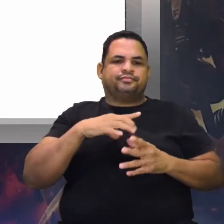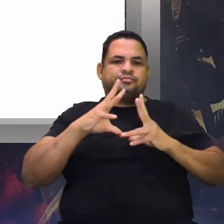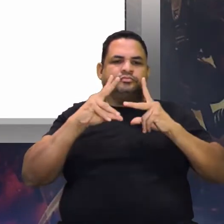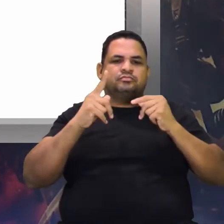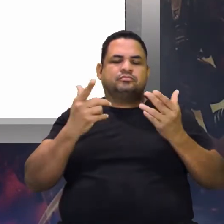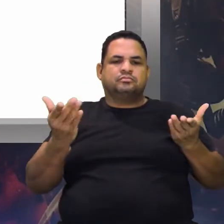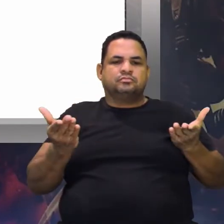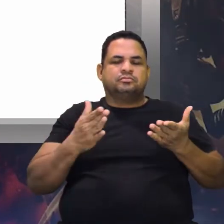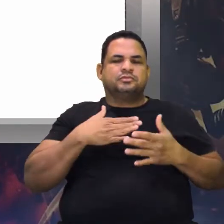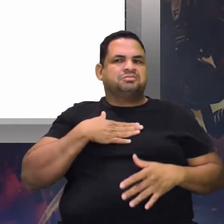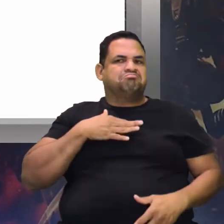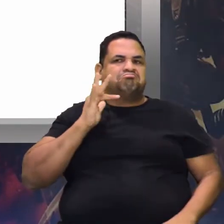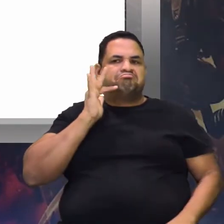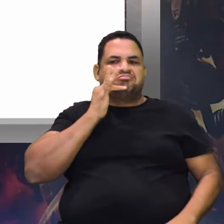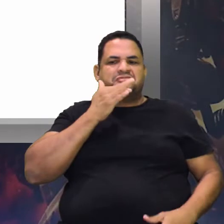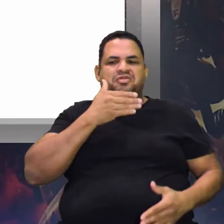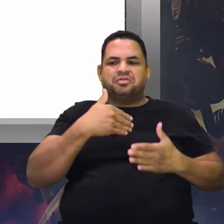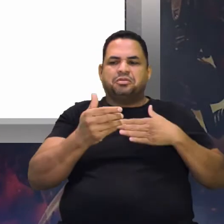é gosto.